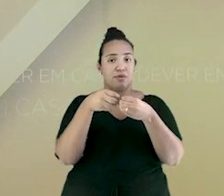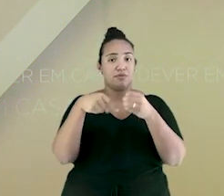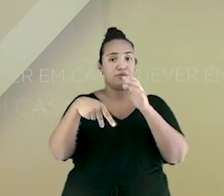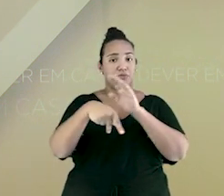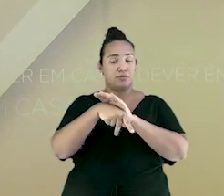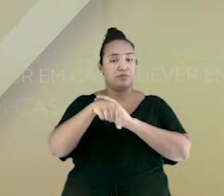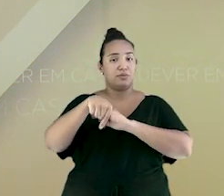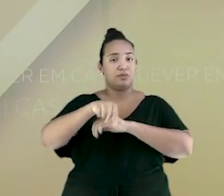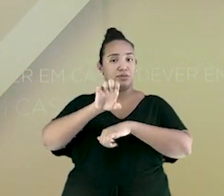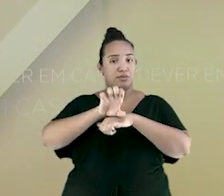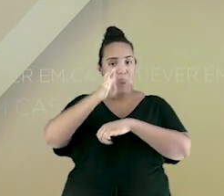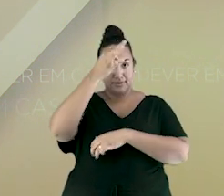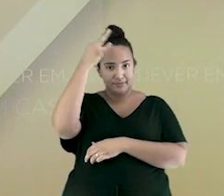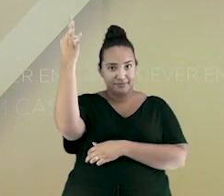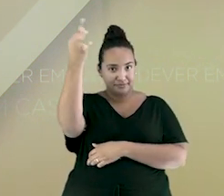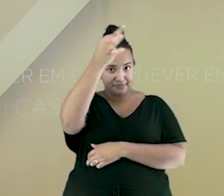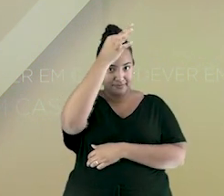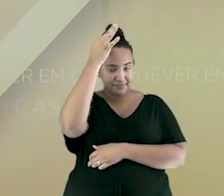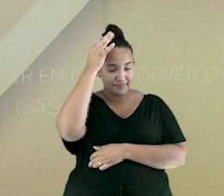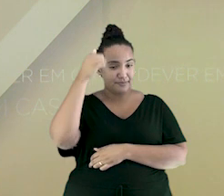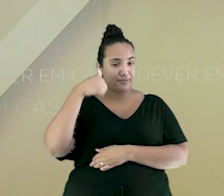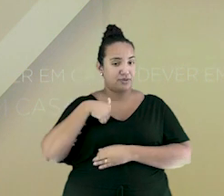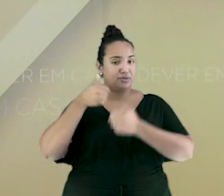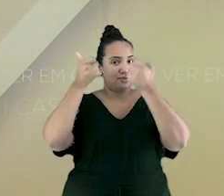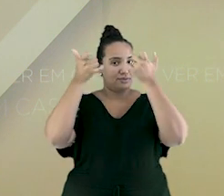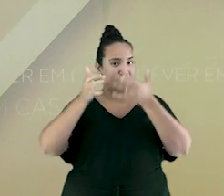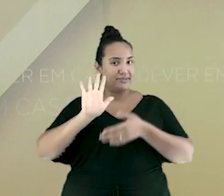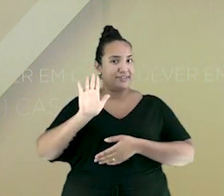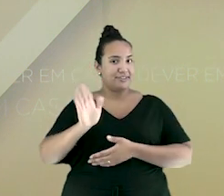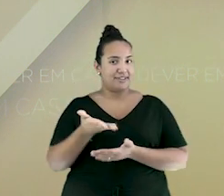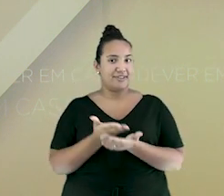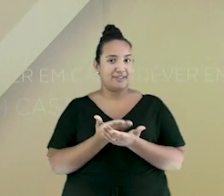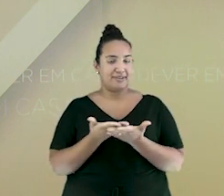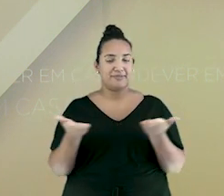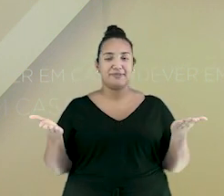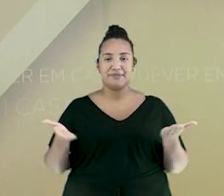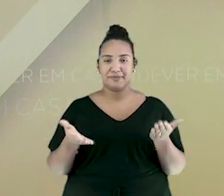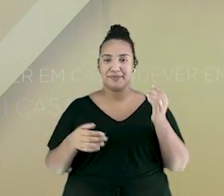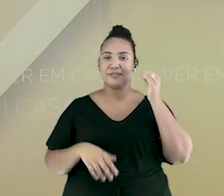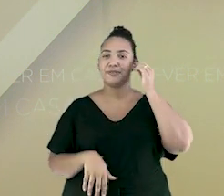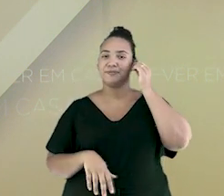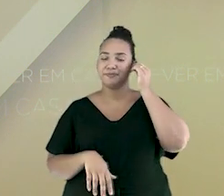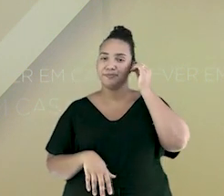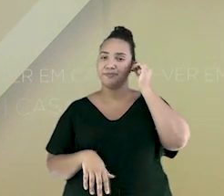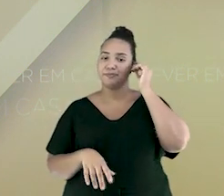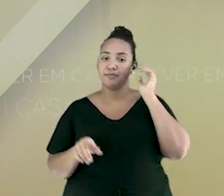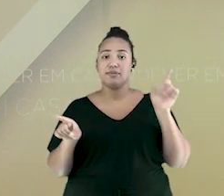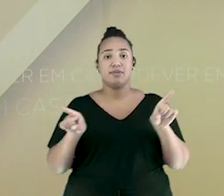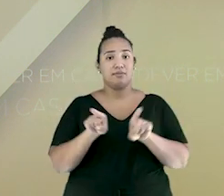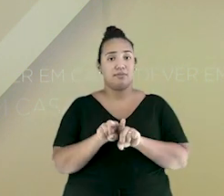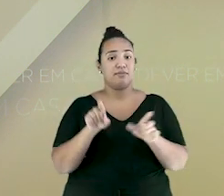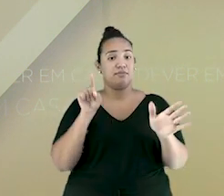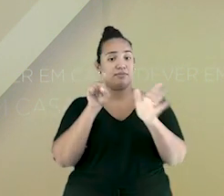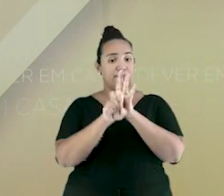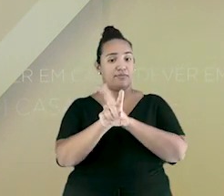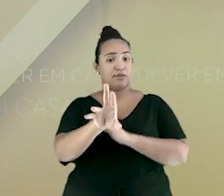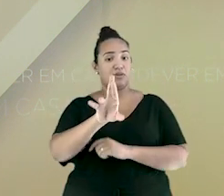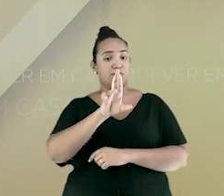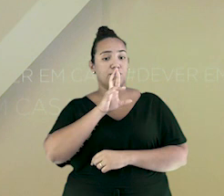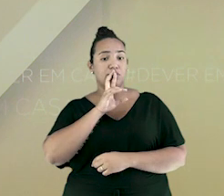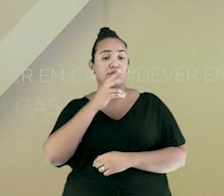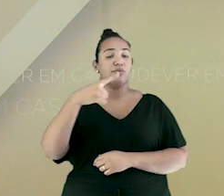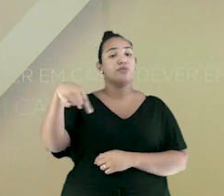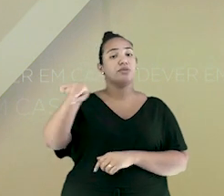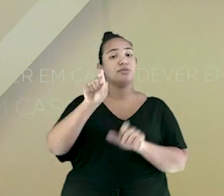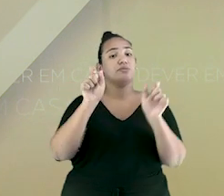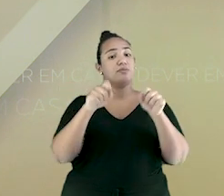com o Espírito Santo? A gente já comentou sobre isso nessa aula. Além de responder essa pergunta, você pode